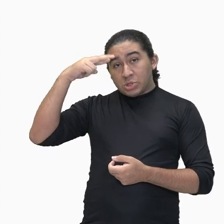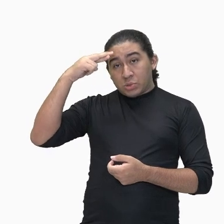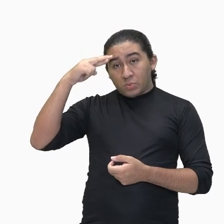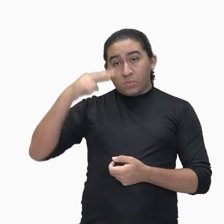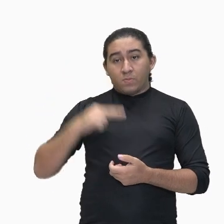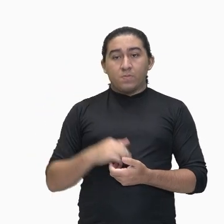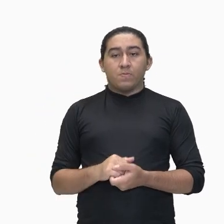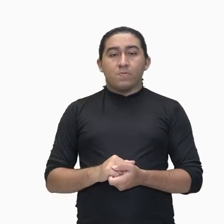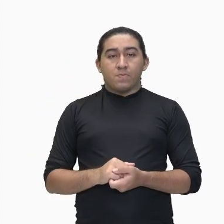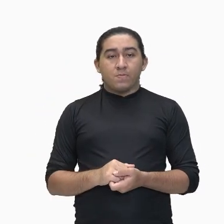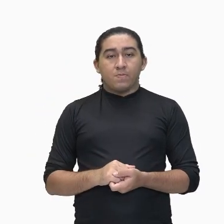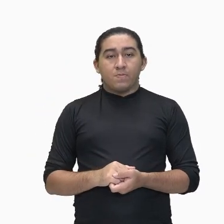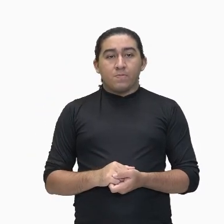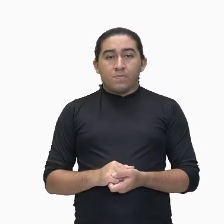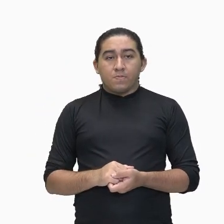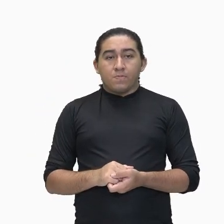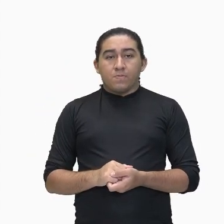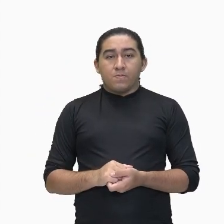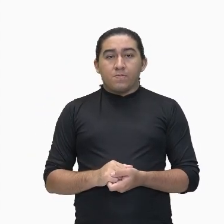A lógica,